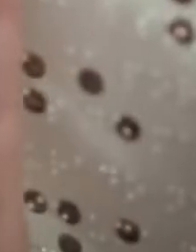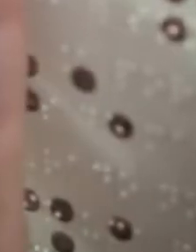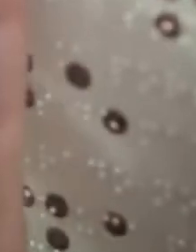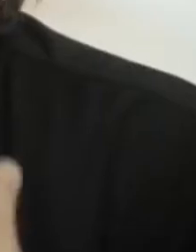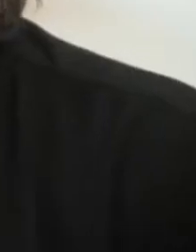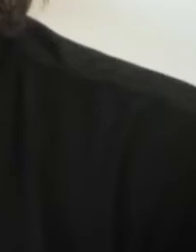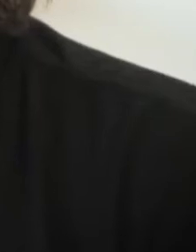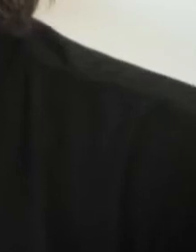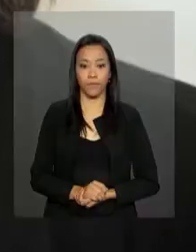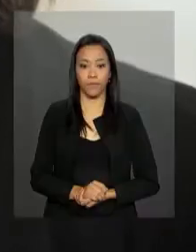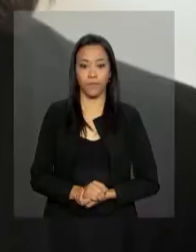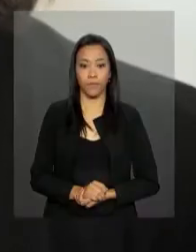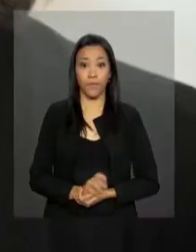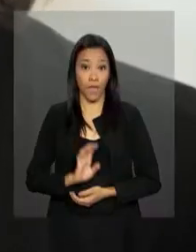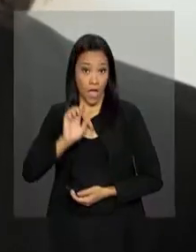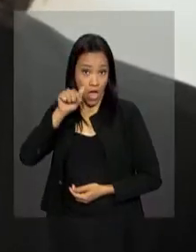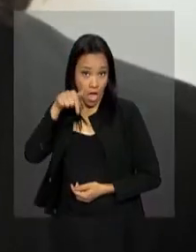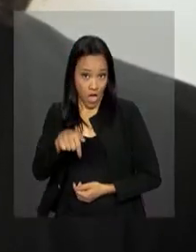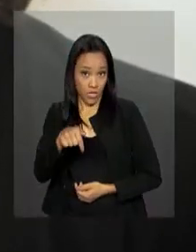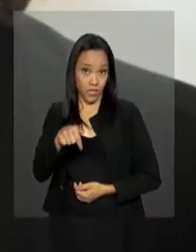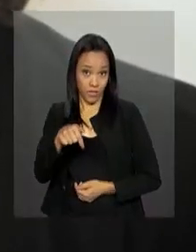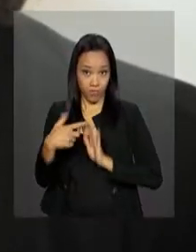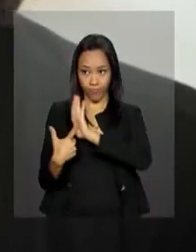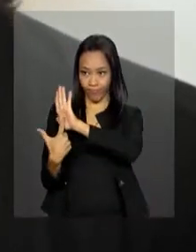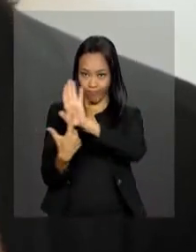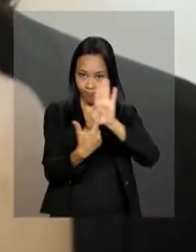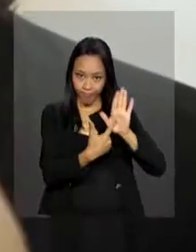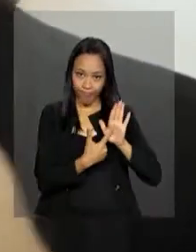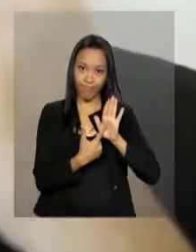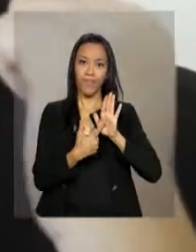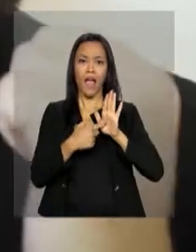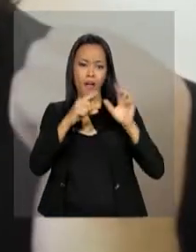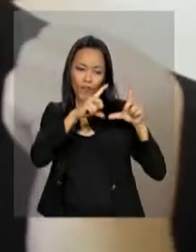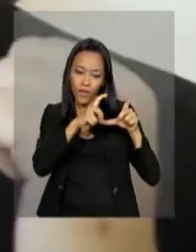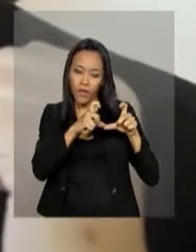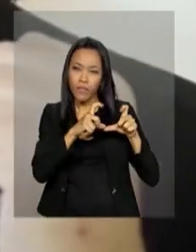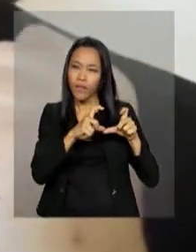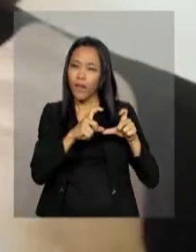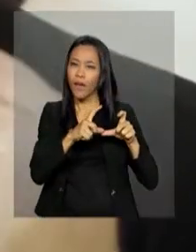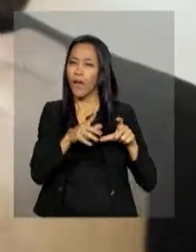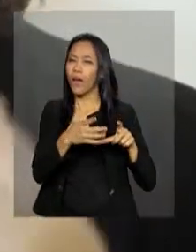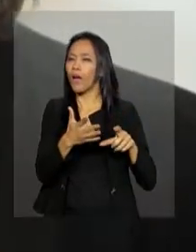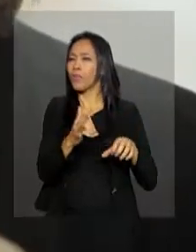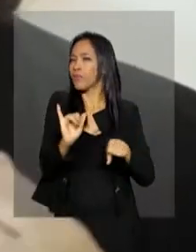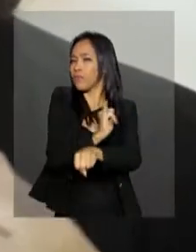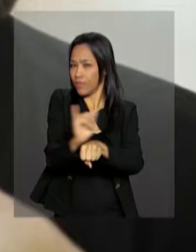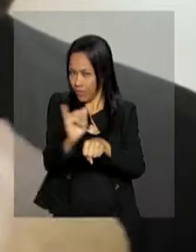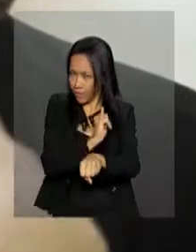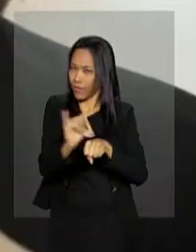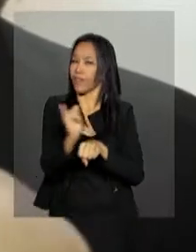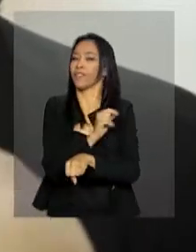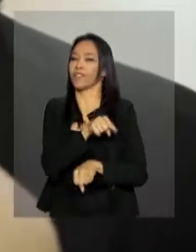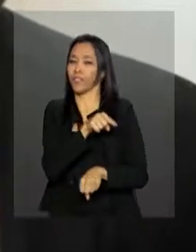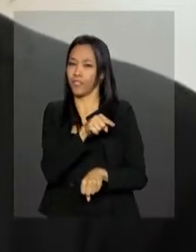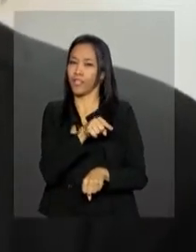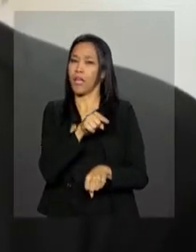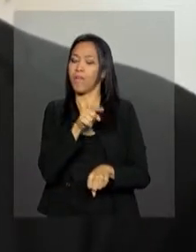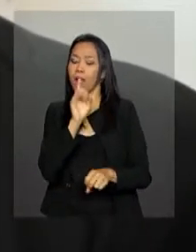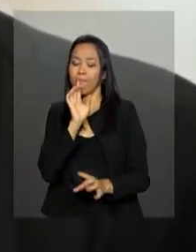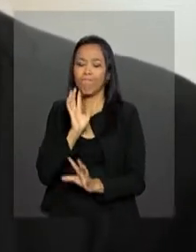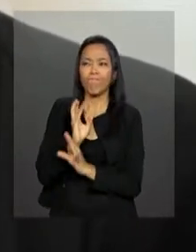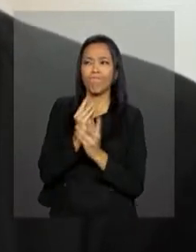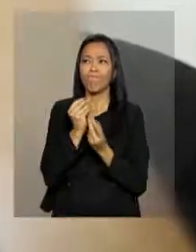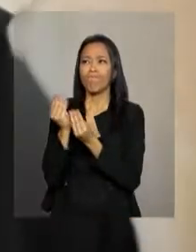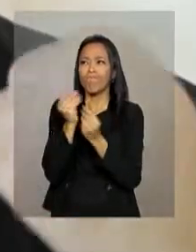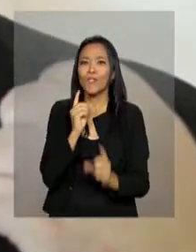Esse trabalho é um trabalho que a fotografia é um pretexto. É um pretexto para achar uma poesia